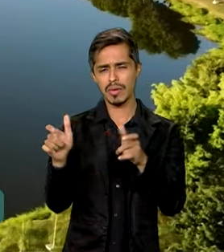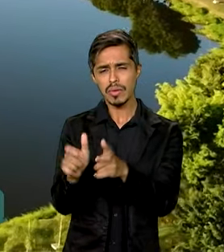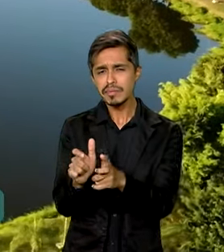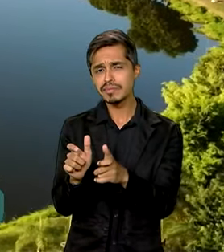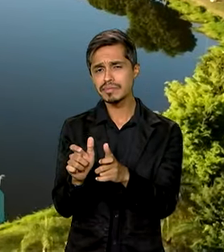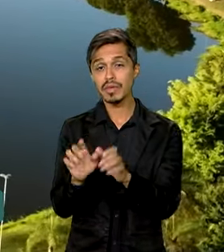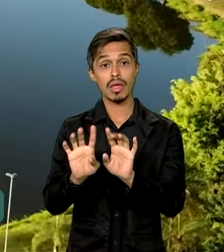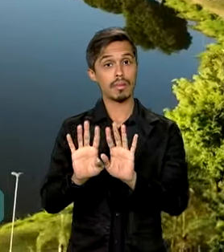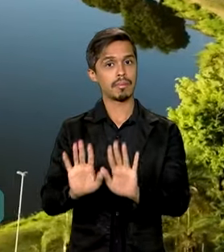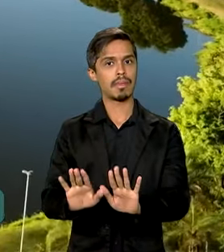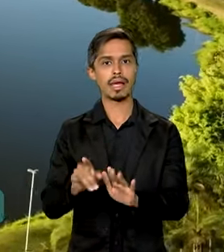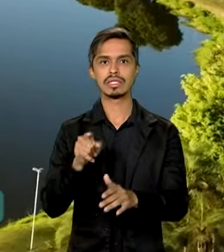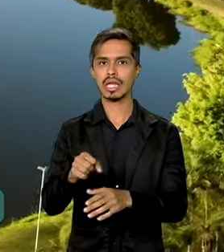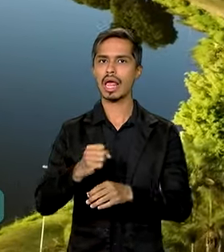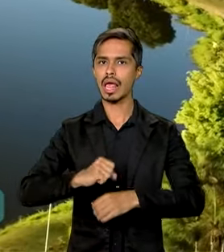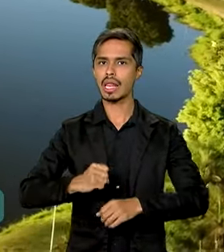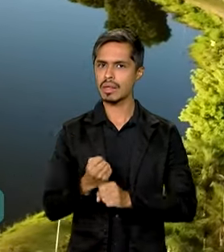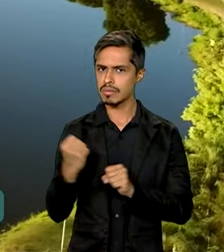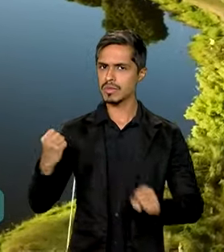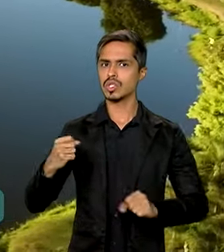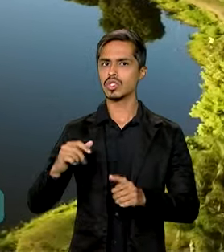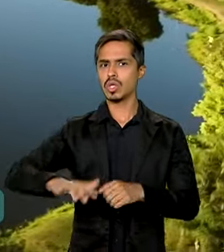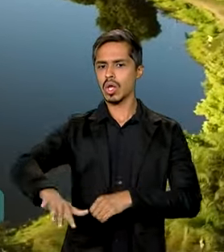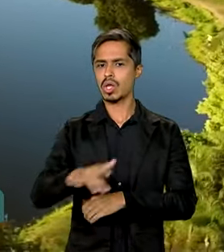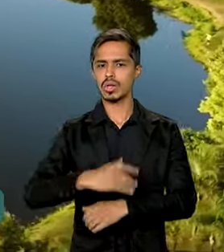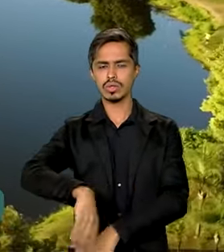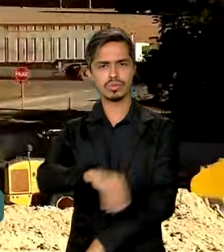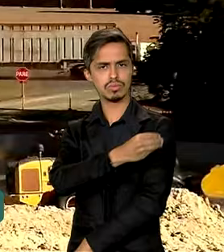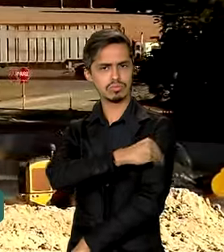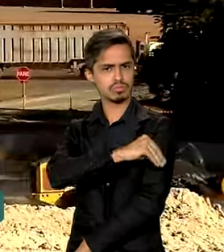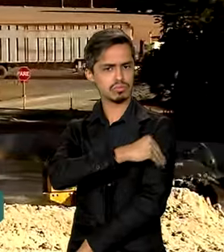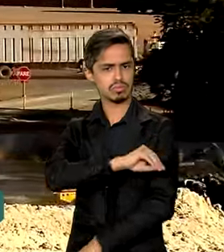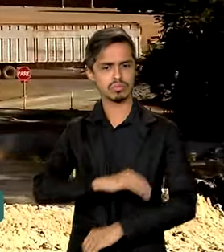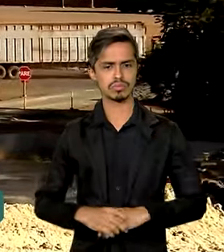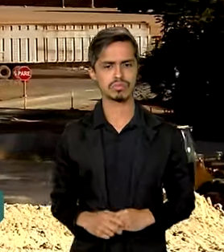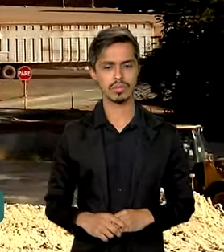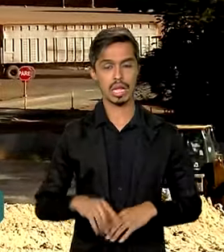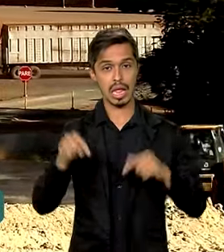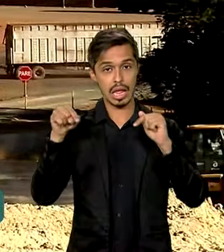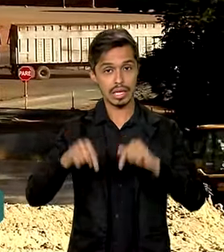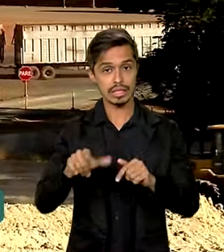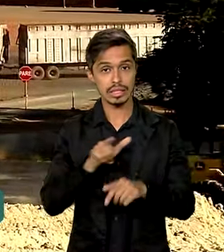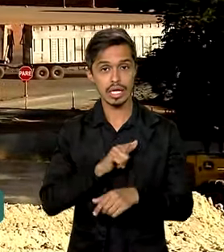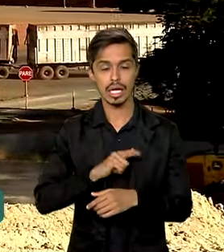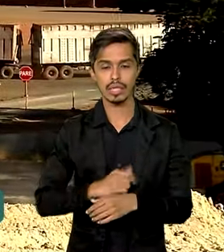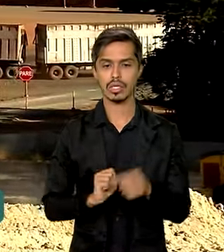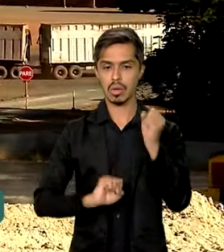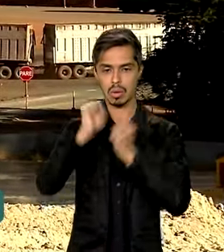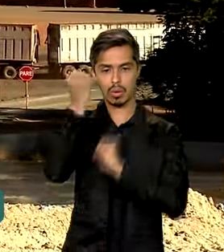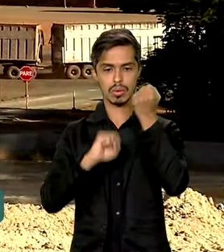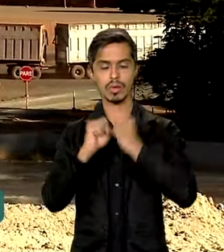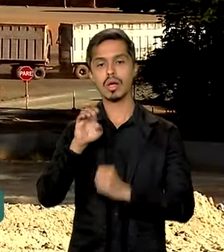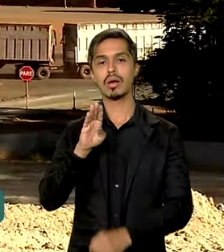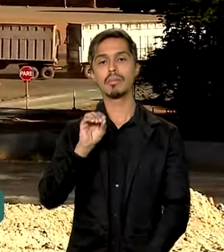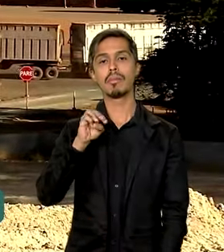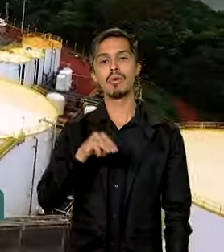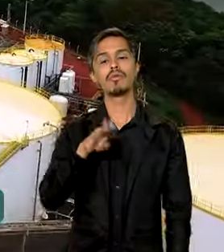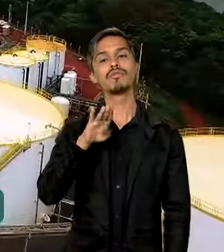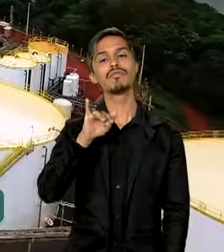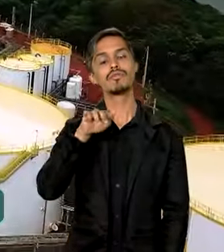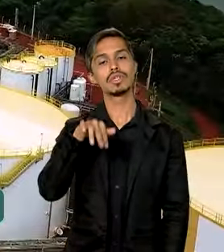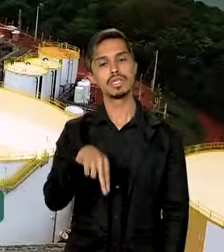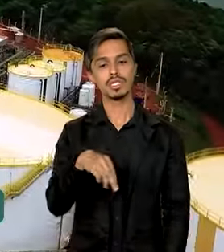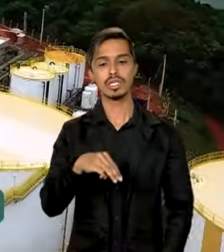tamanho, mas uma gigante para o setor sucroalcooleiro. É aqui que fica o Bioparque Bonfim, onde vai ser inaugurada